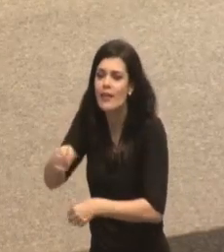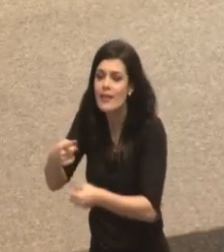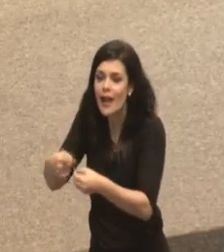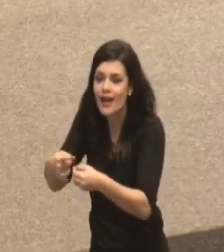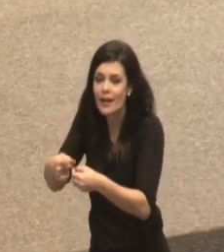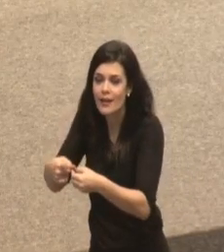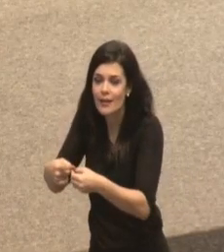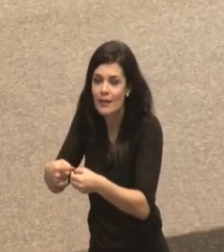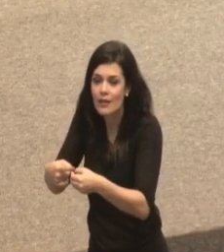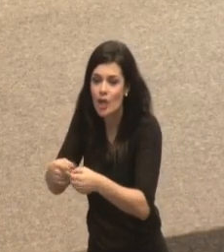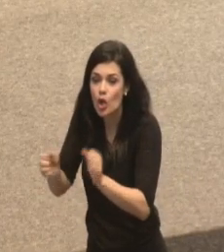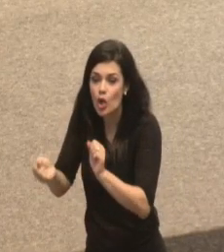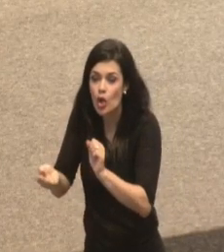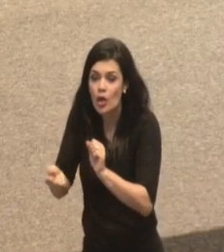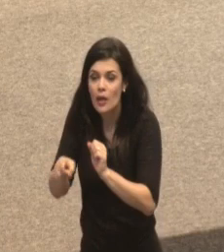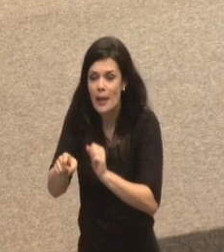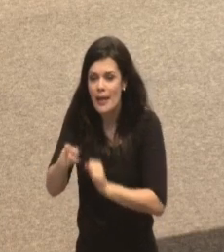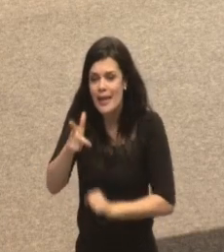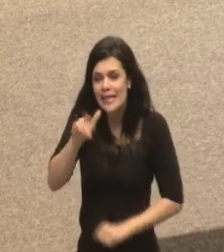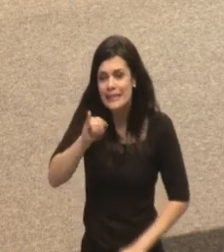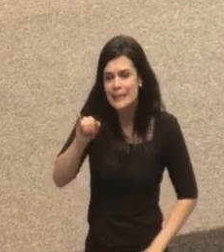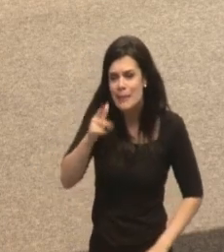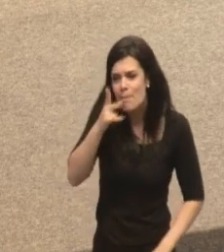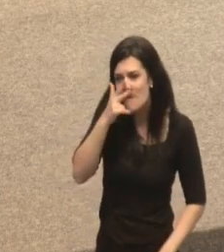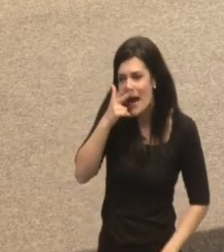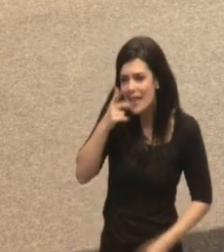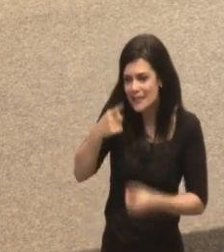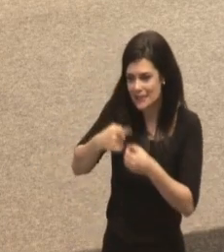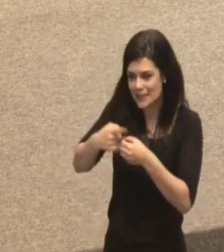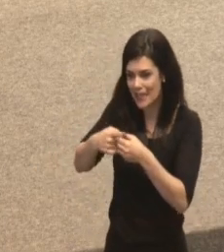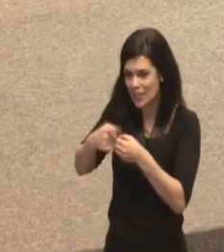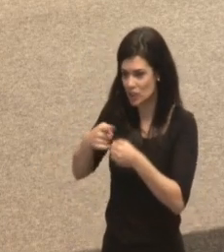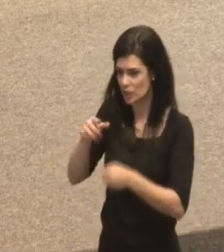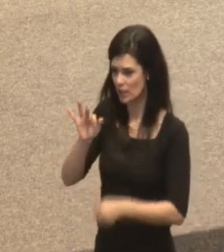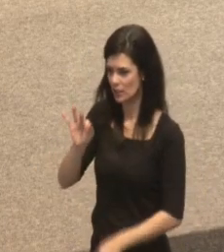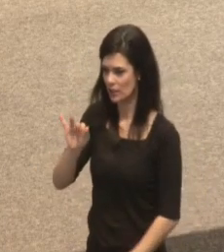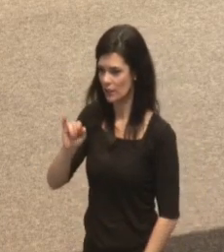com a cidade de Filipos, no Novo Testamento?